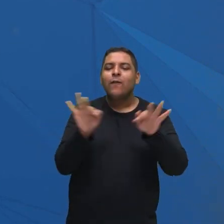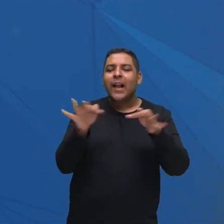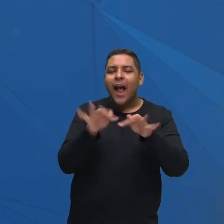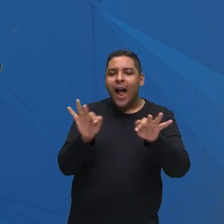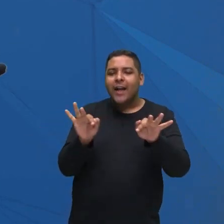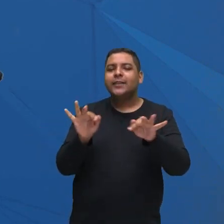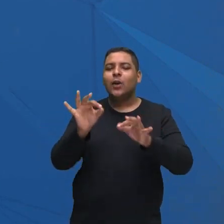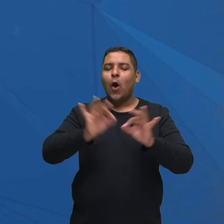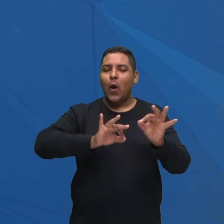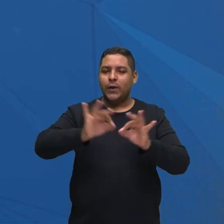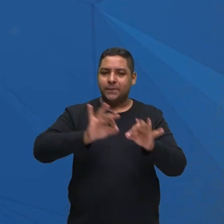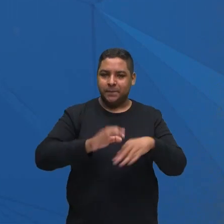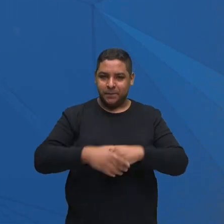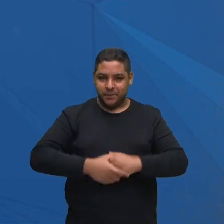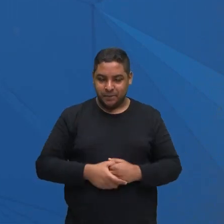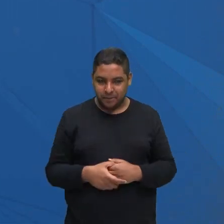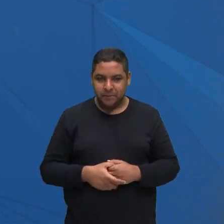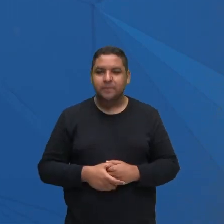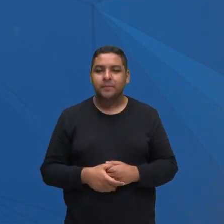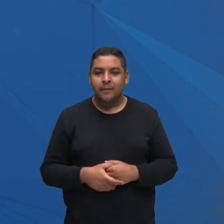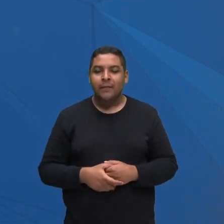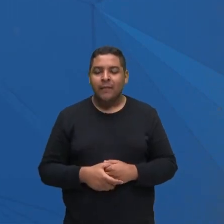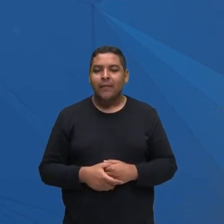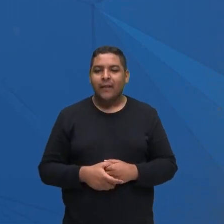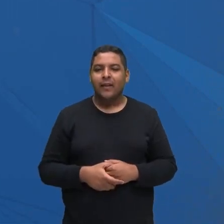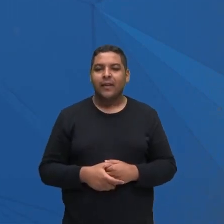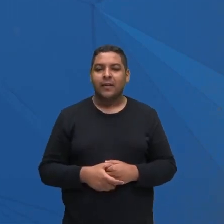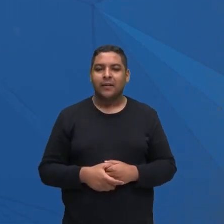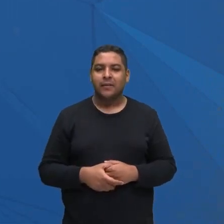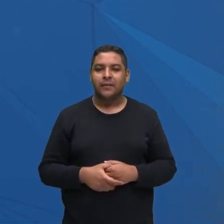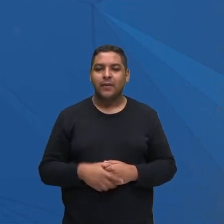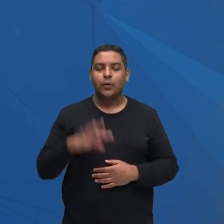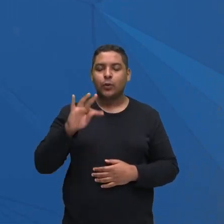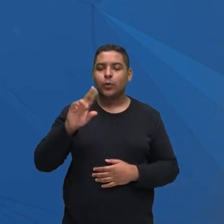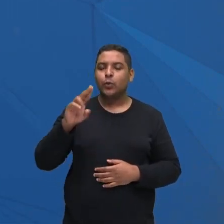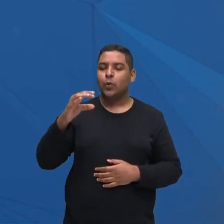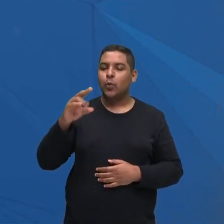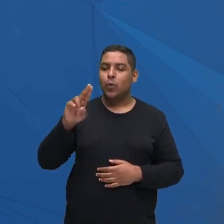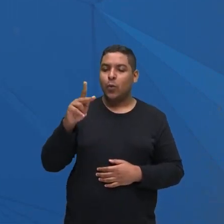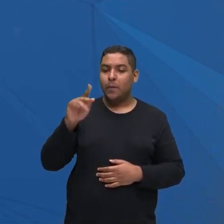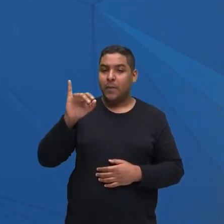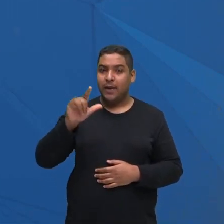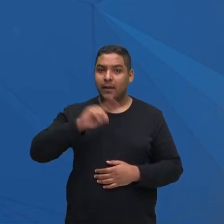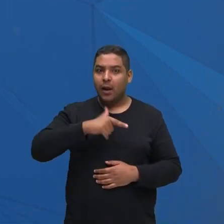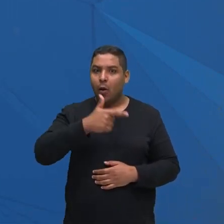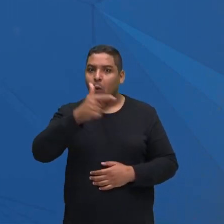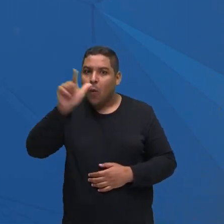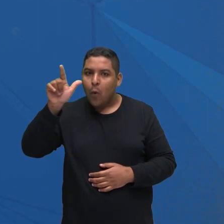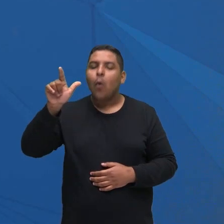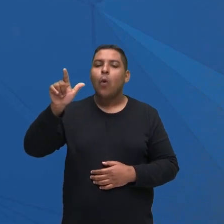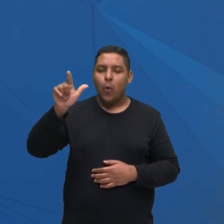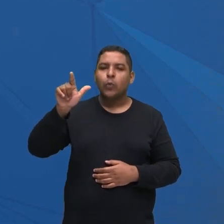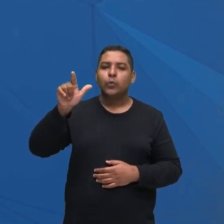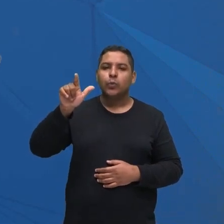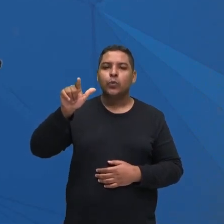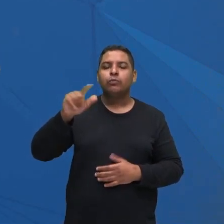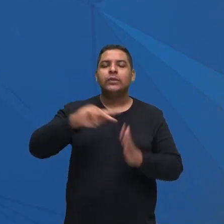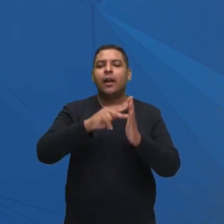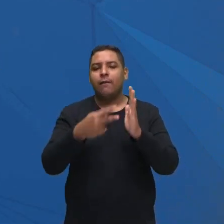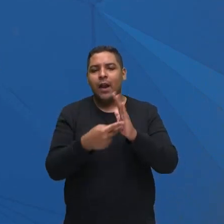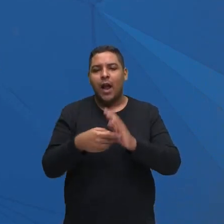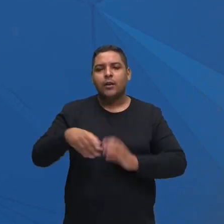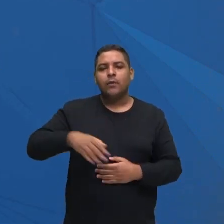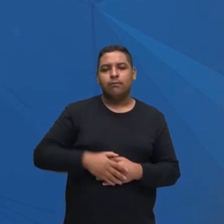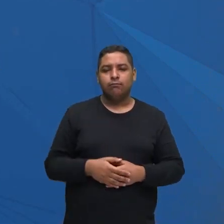trouxeram com esse contexto, com essa variação, porque o tucupi, ele tem outro significado, né? Aquele molho que a gente coloca ali